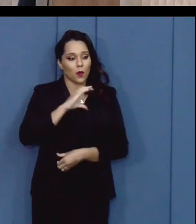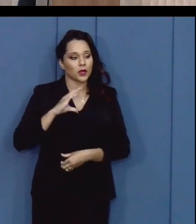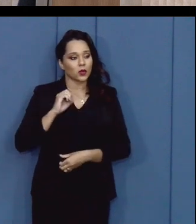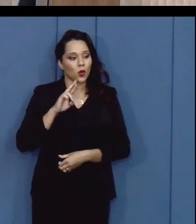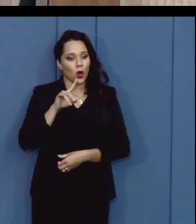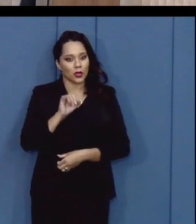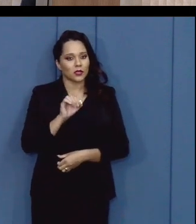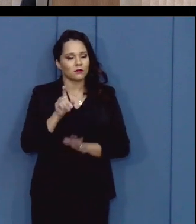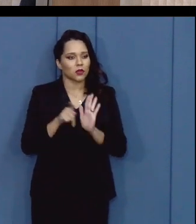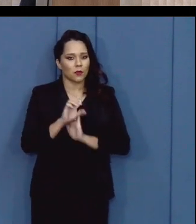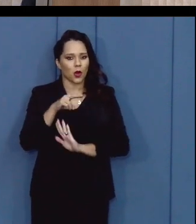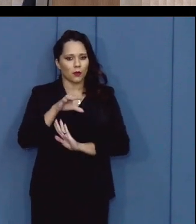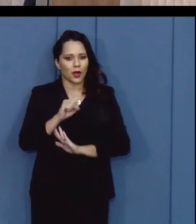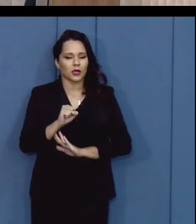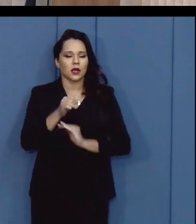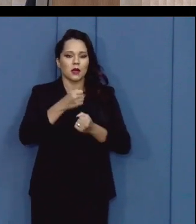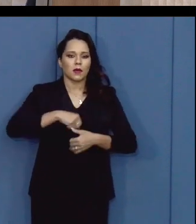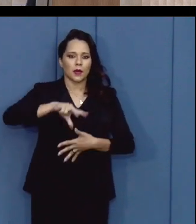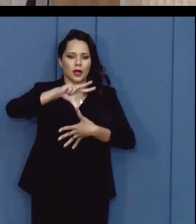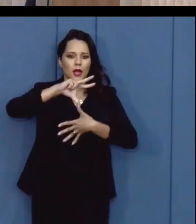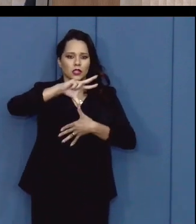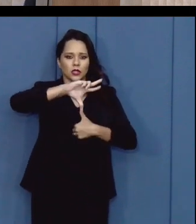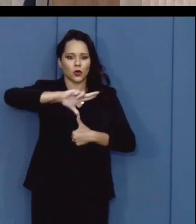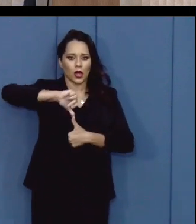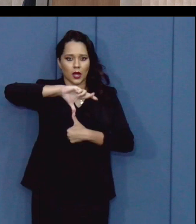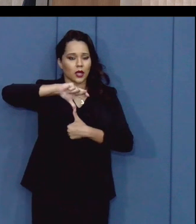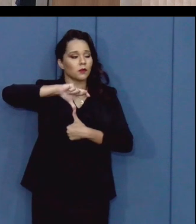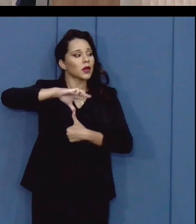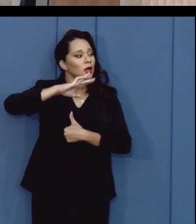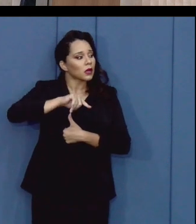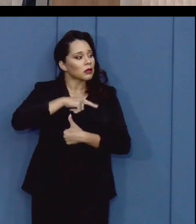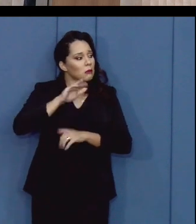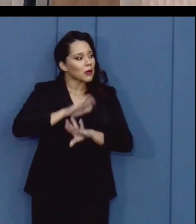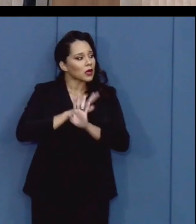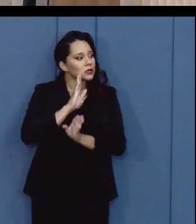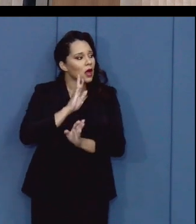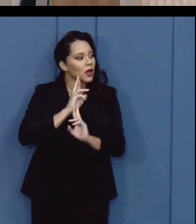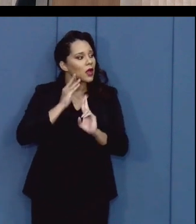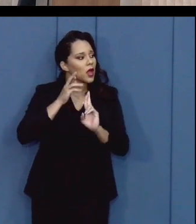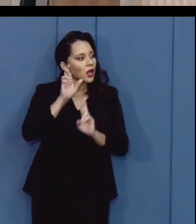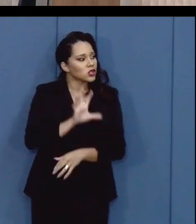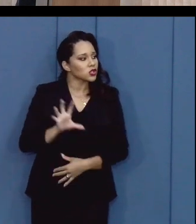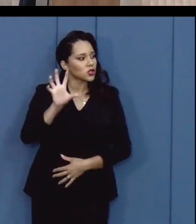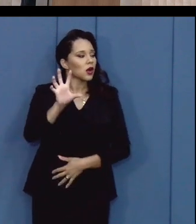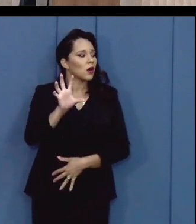Códex FAO-OMS para América Latina e o Caribe, né? Uma coordenação que transcende a região, ela vai